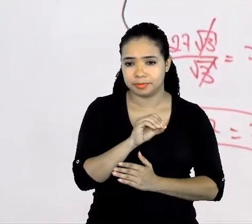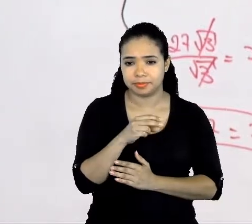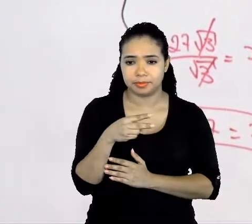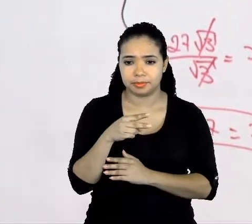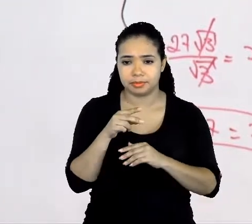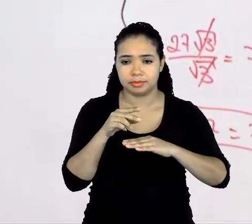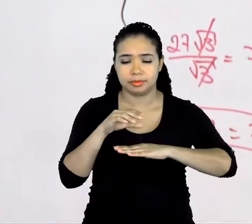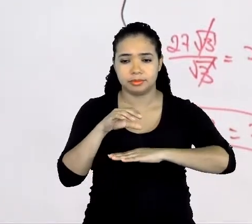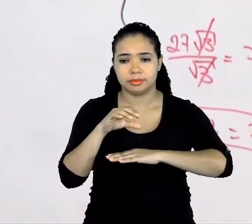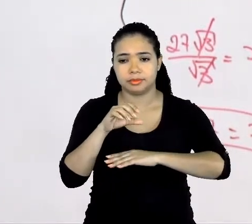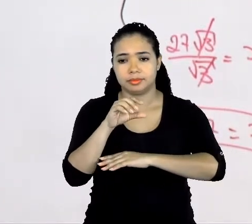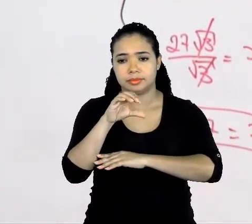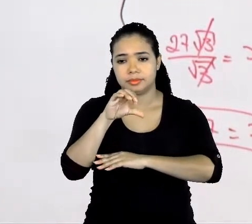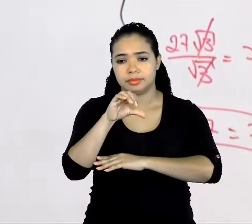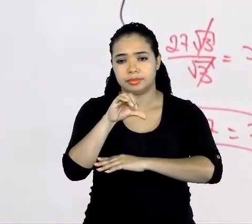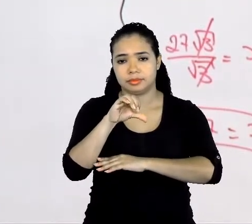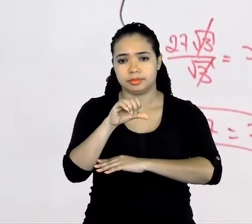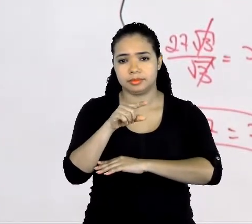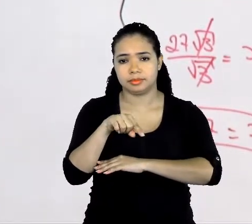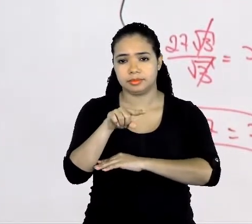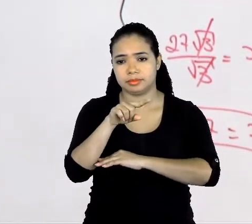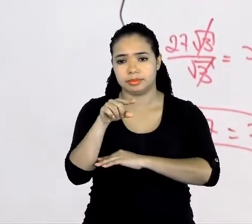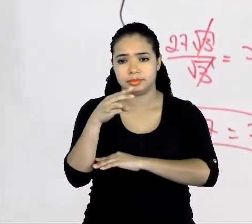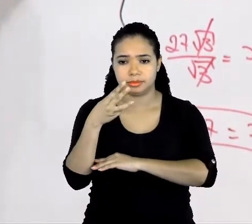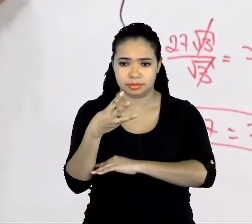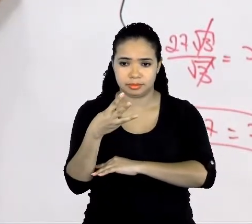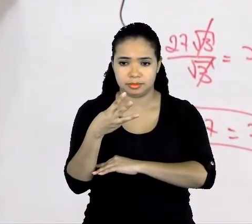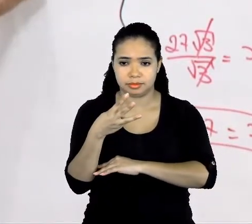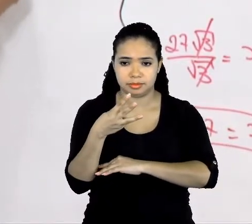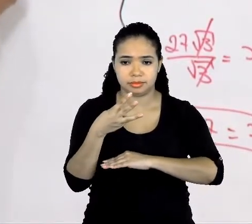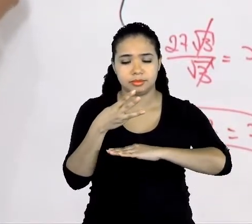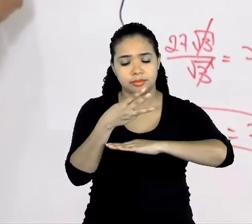sobre a hipotenusa.